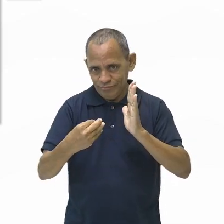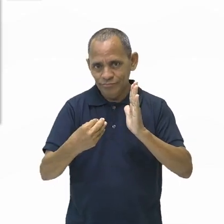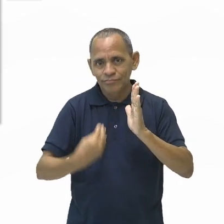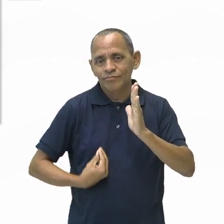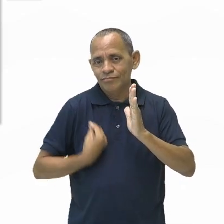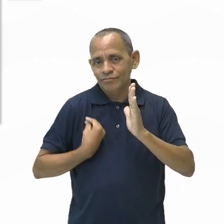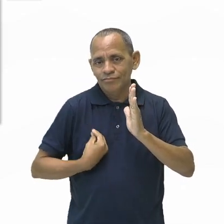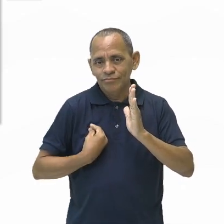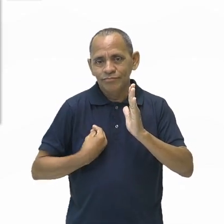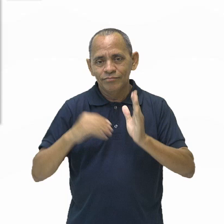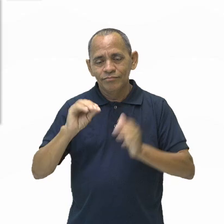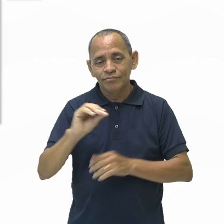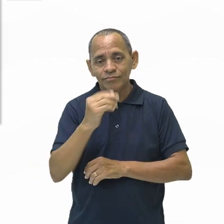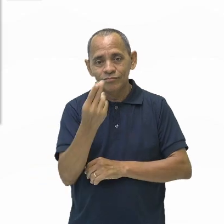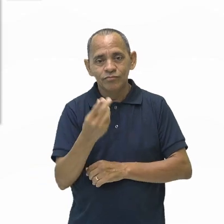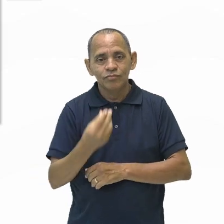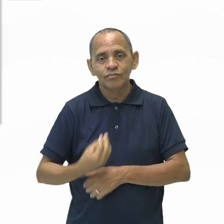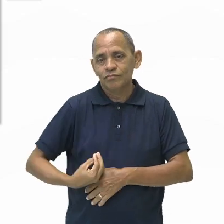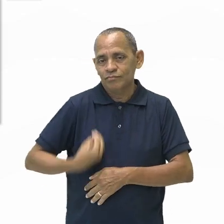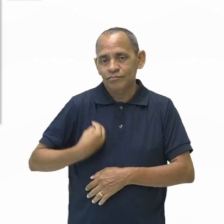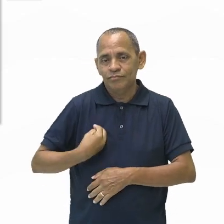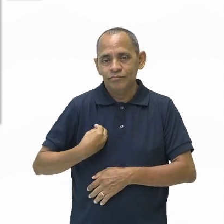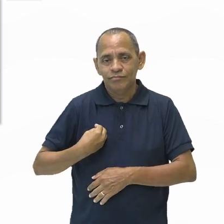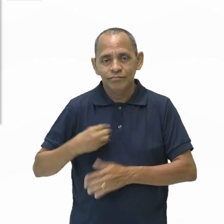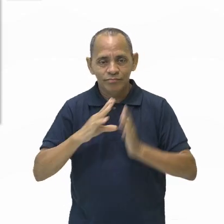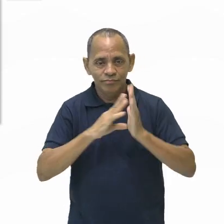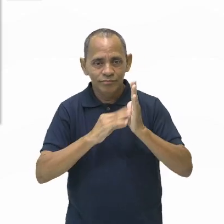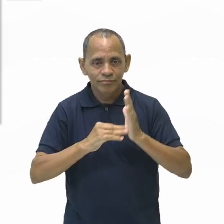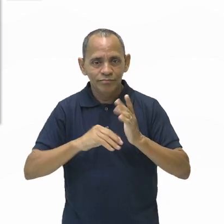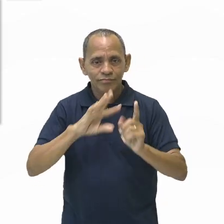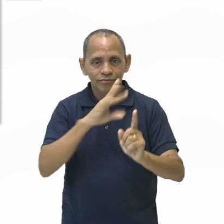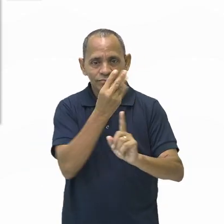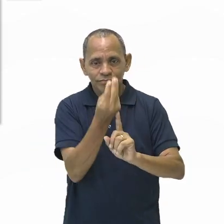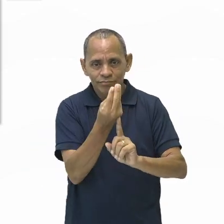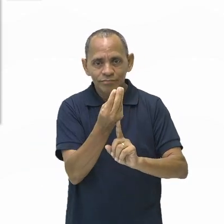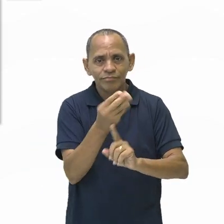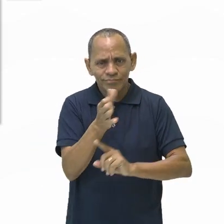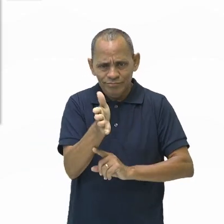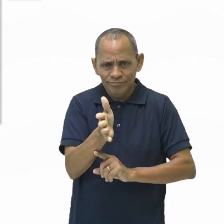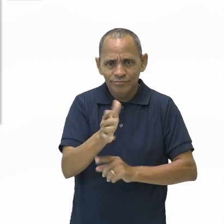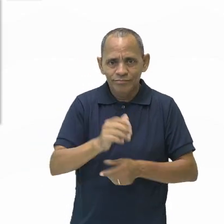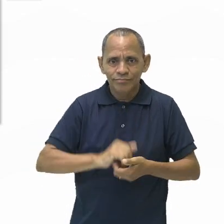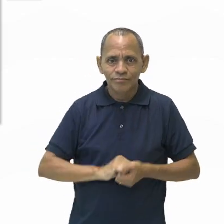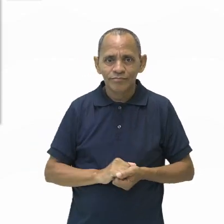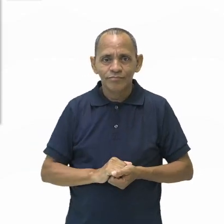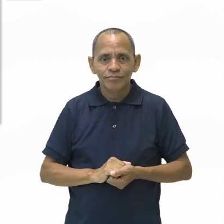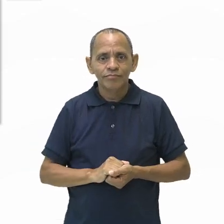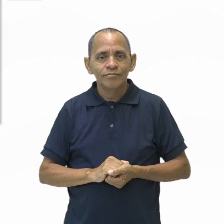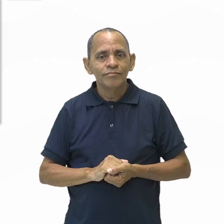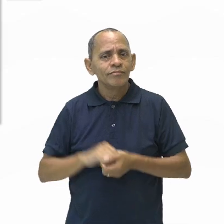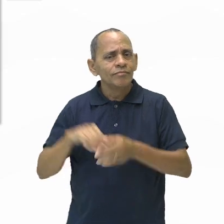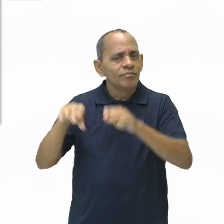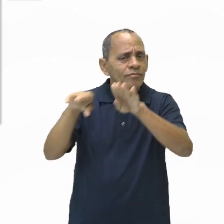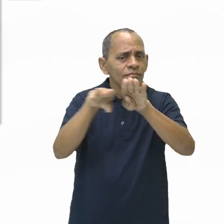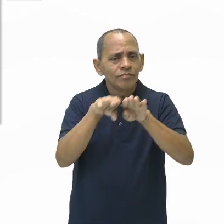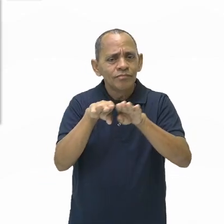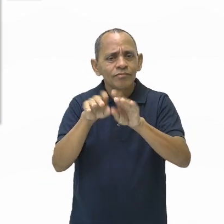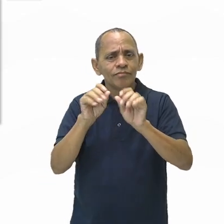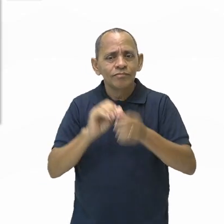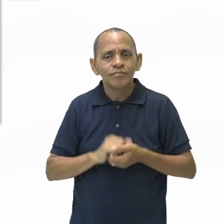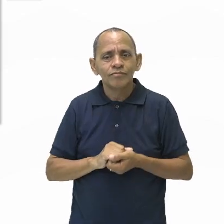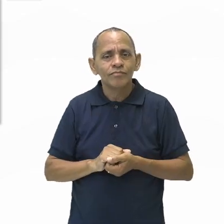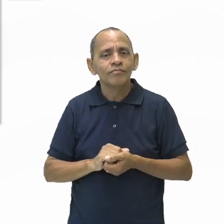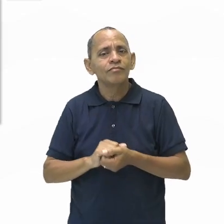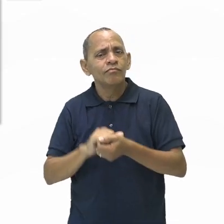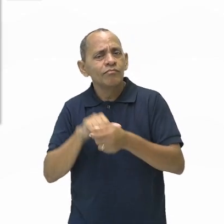vida ou a vida imita a arte? É comum a gente, navegando pela